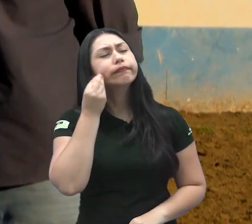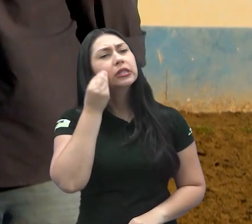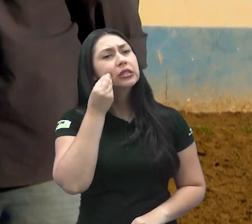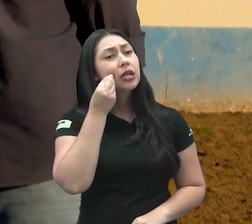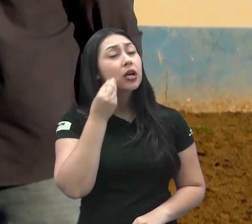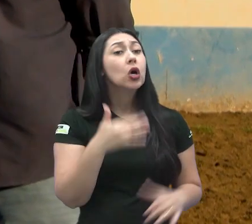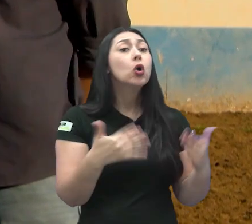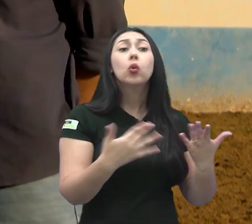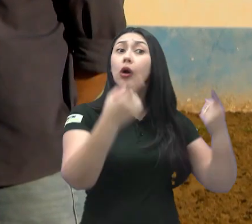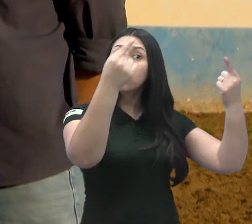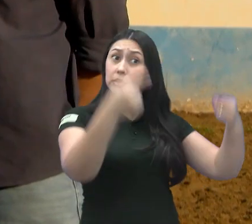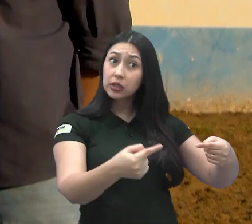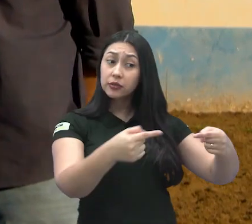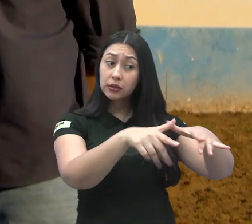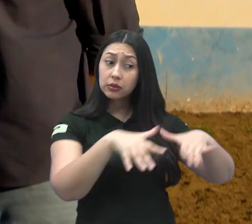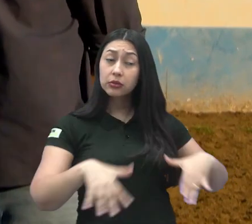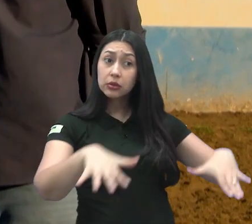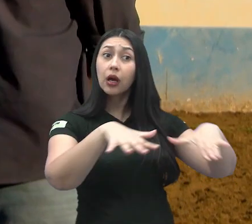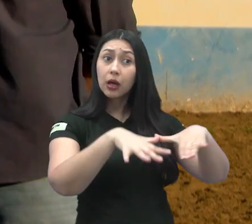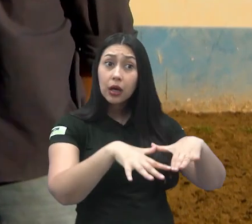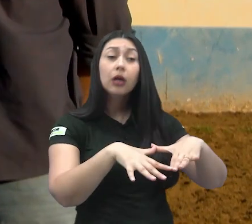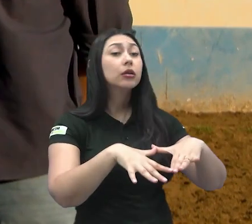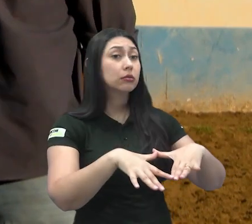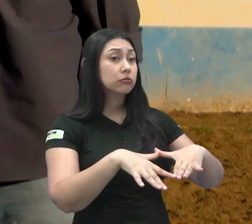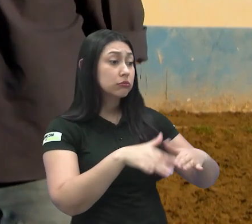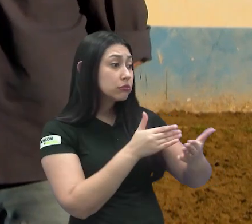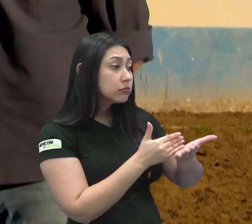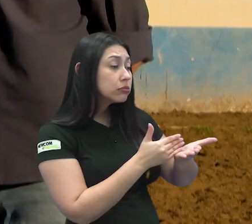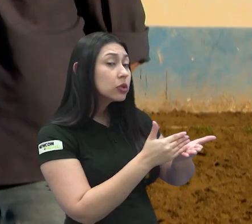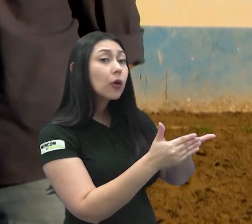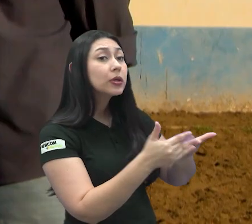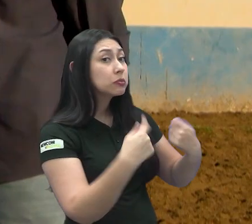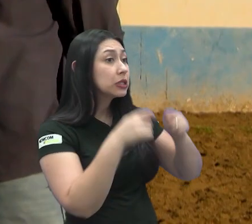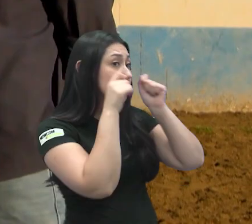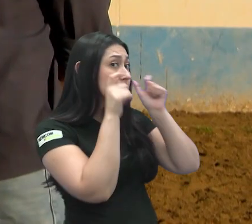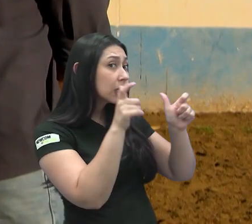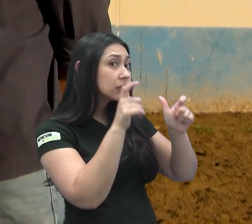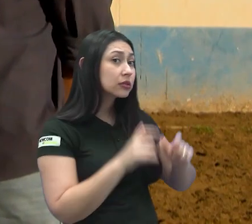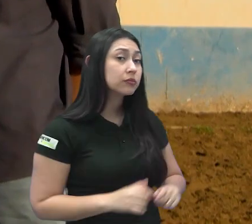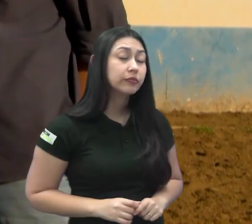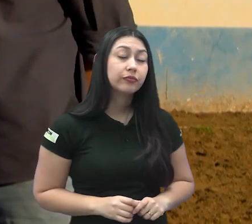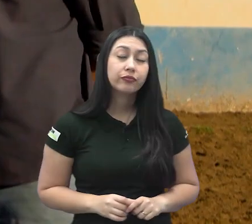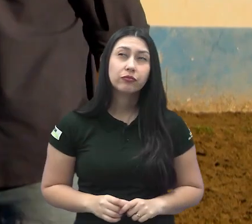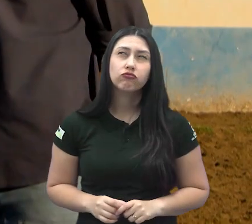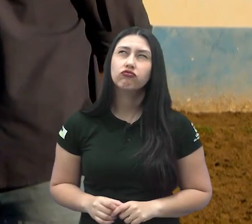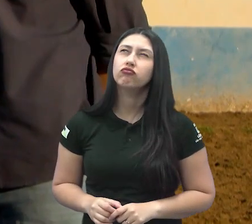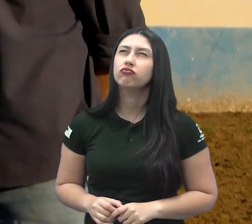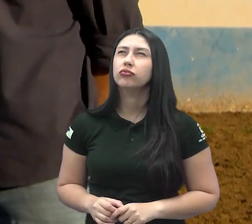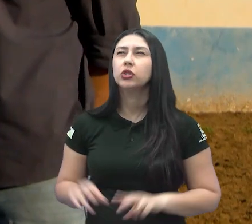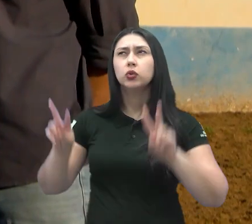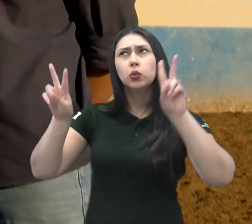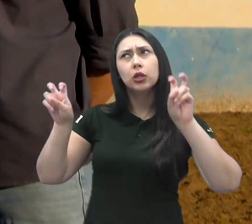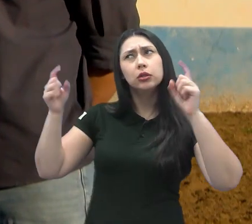enxerga que são os maiores desafios dentro dessa área, que o pessoal que tá começando deve ficar atento, assim? Pensando em desafio,